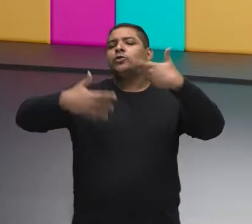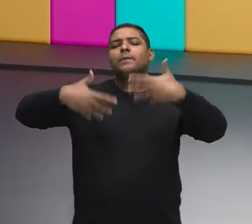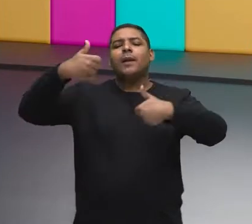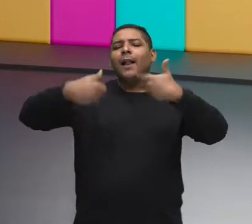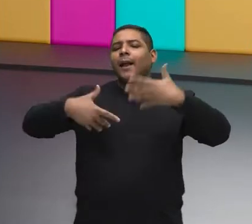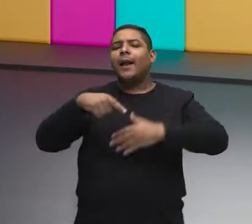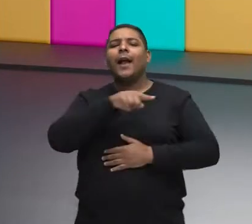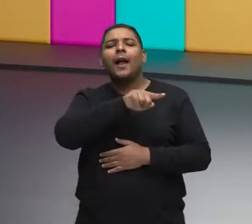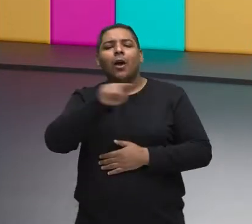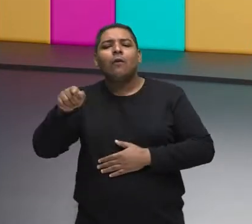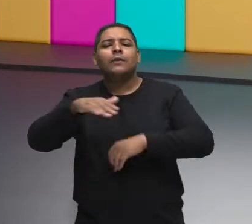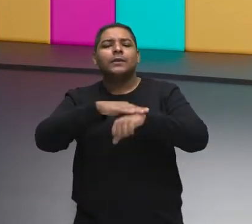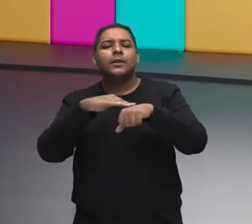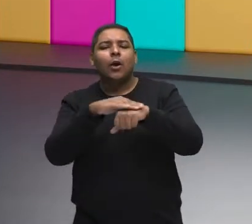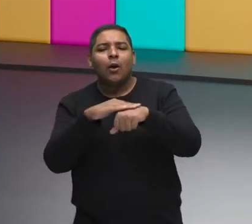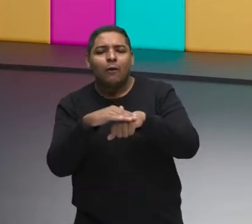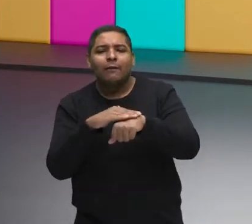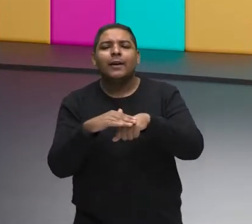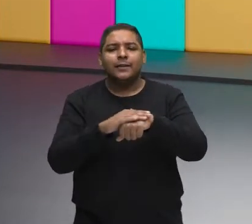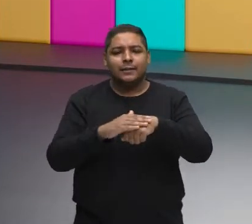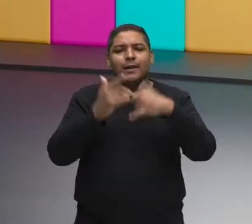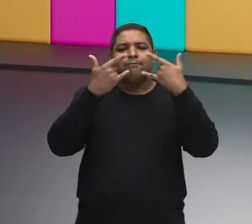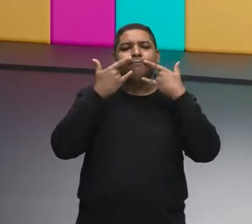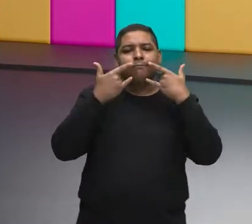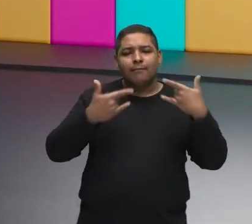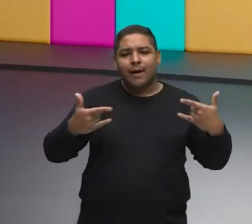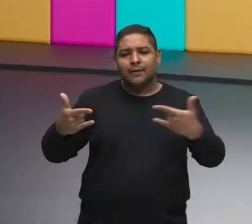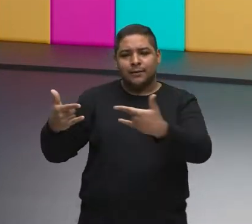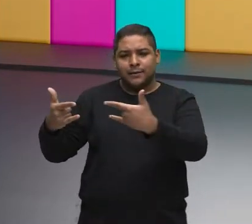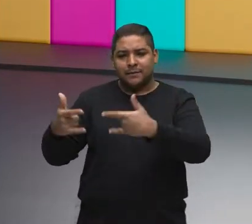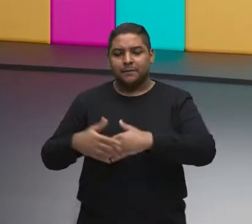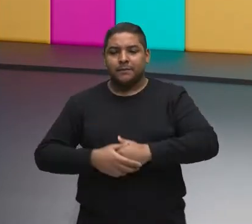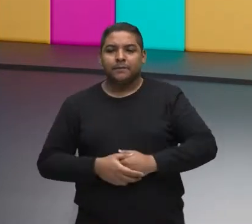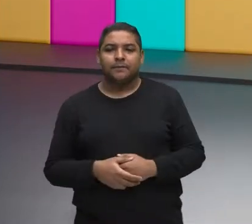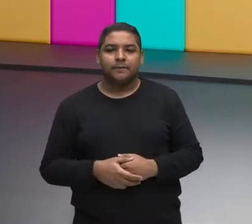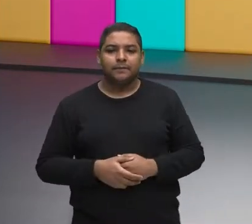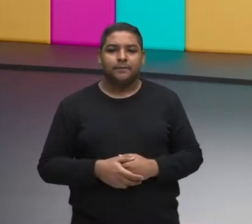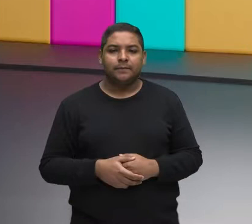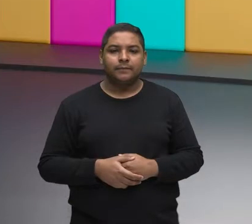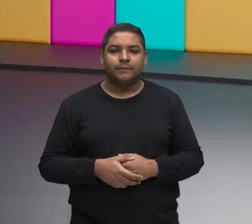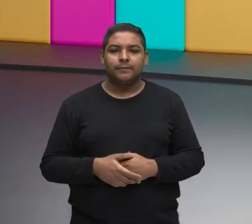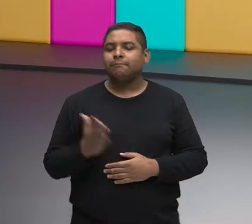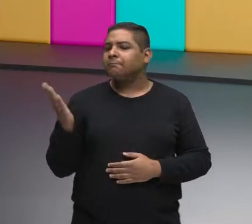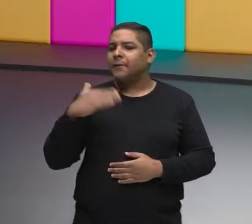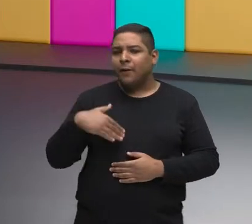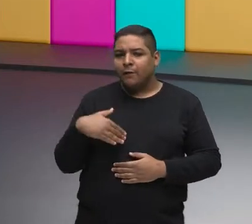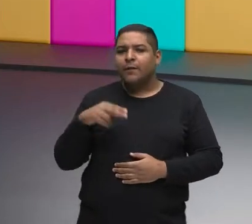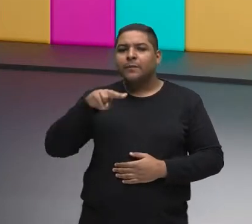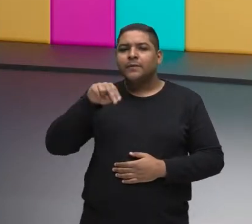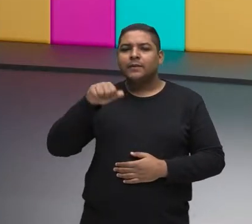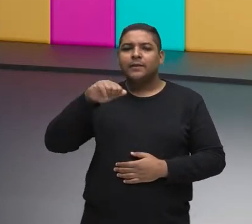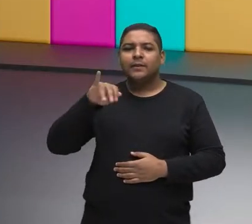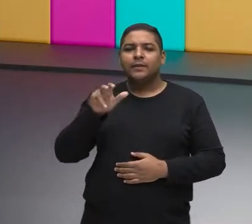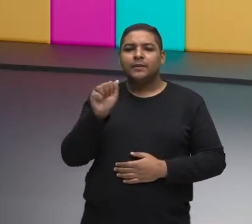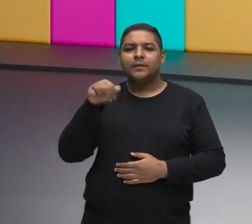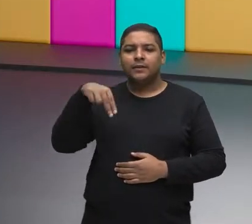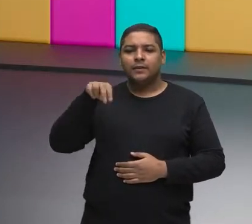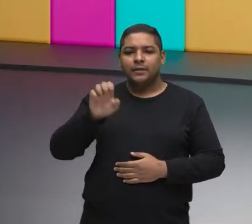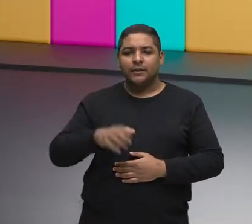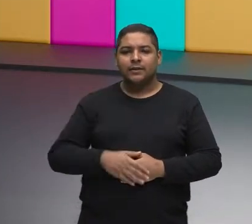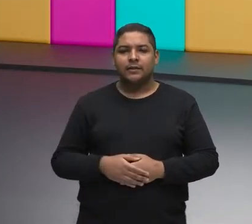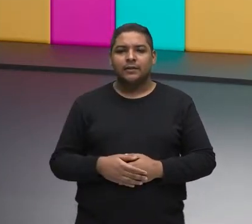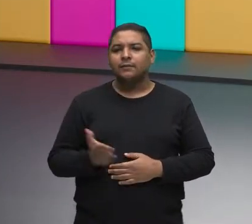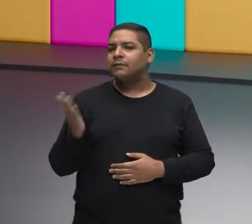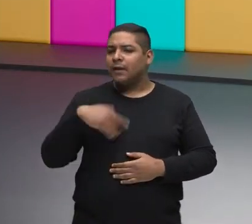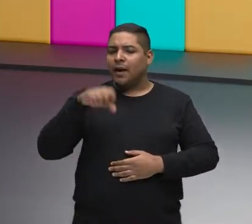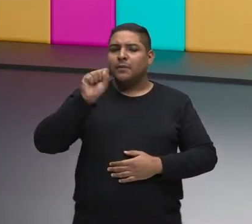poder conversar com vocês um pouquinho sem a máscara. Tudo bem? Bora lá, Nagiane? Mais um programa? Vamos